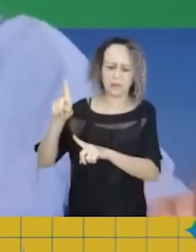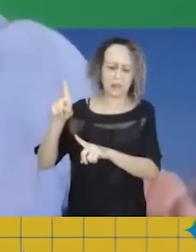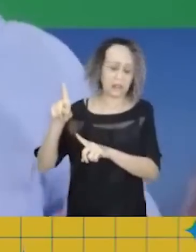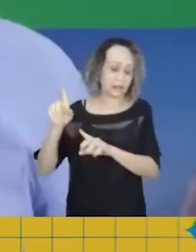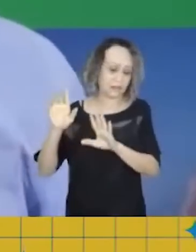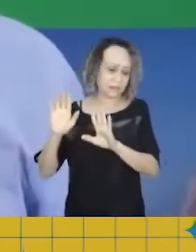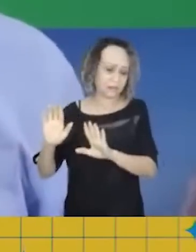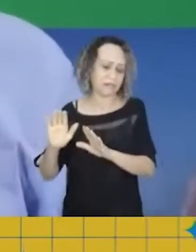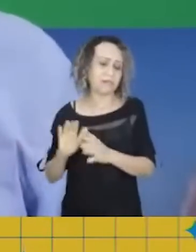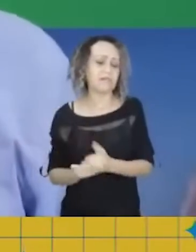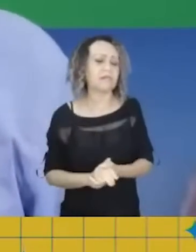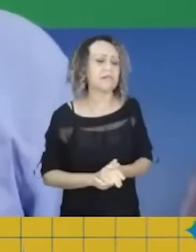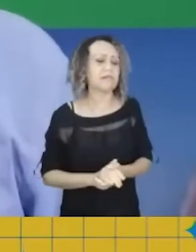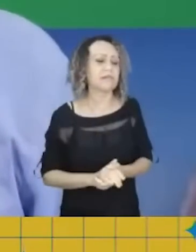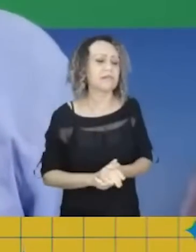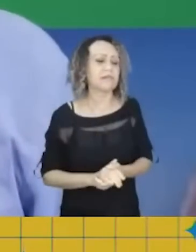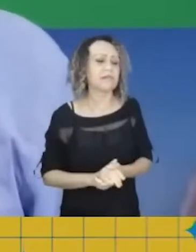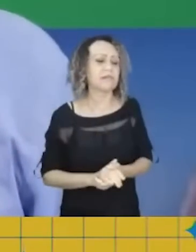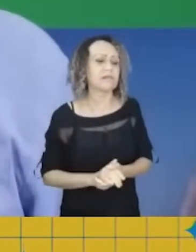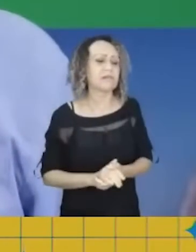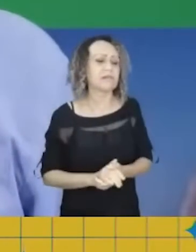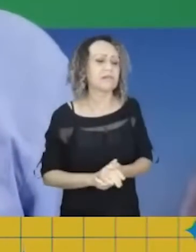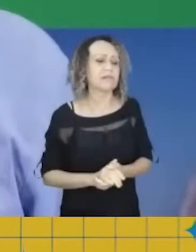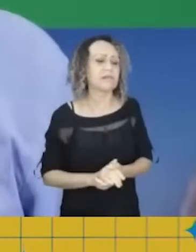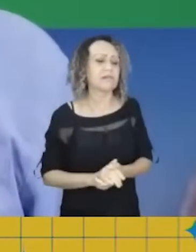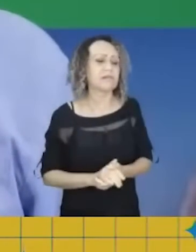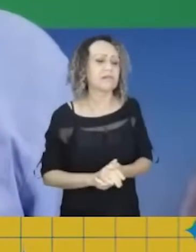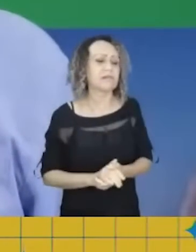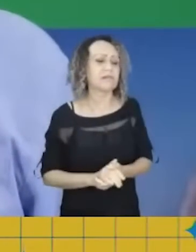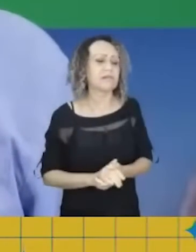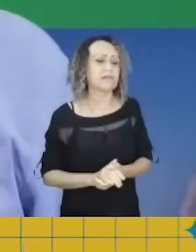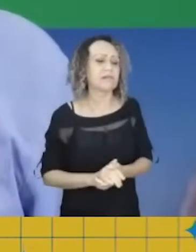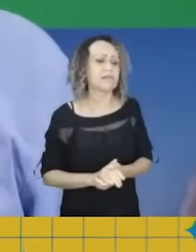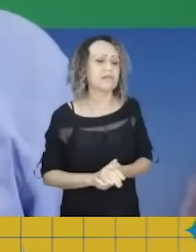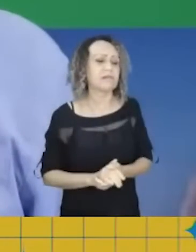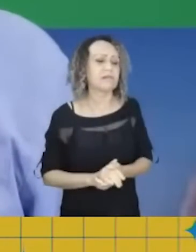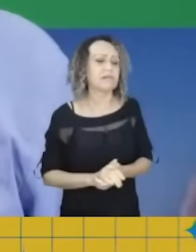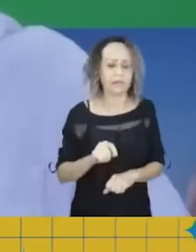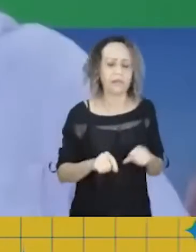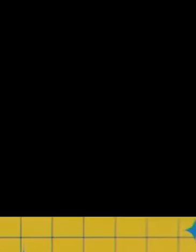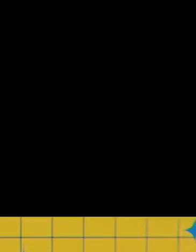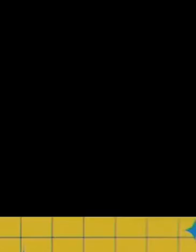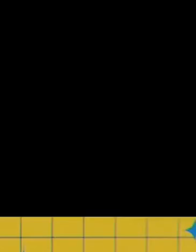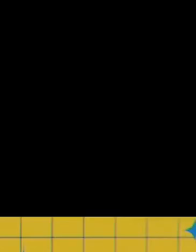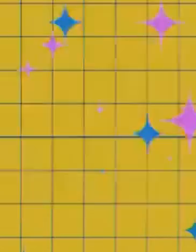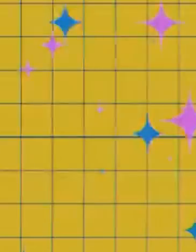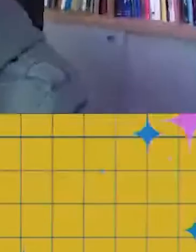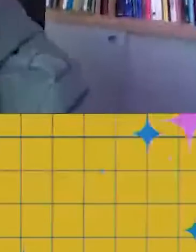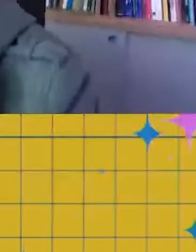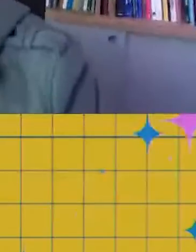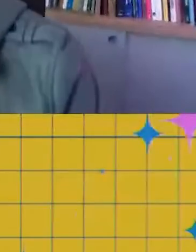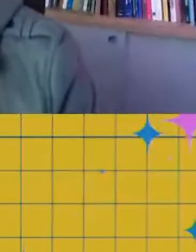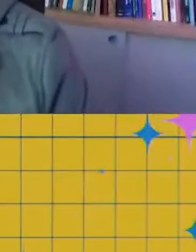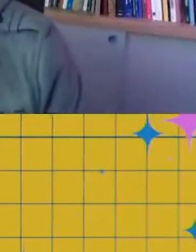a nossa campanha do jeito que a gente estabeleceu que ia fazer o segundo turno